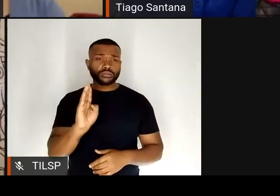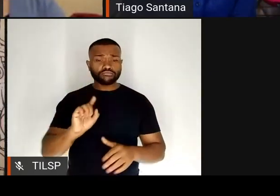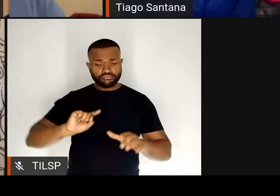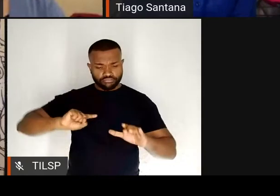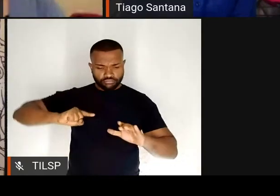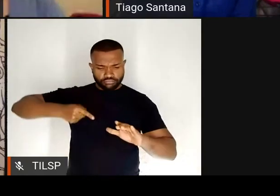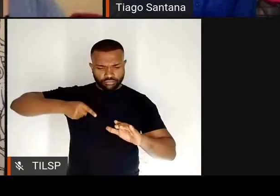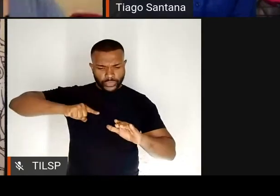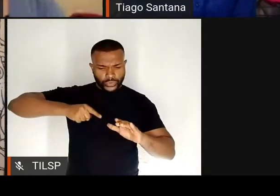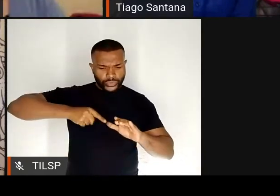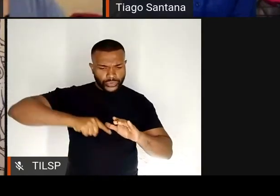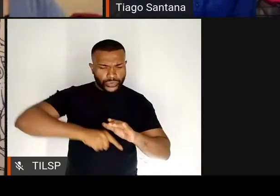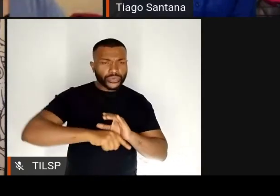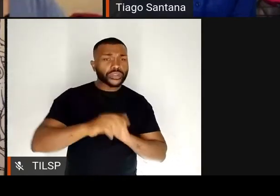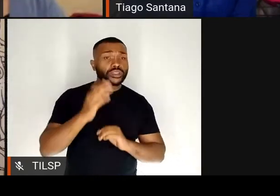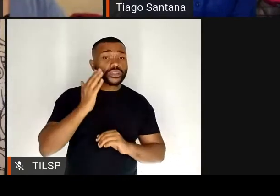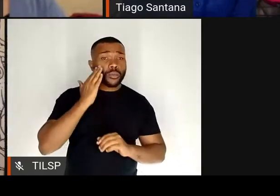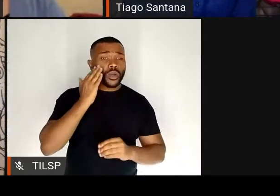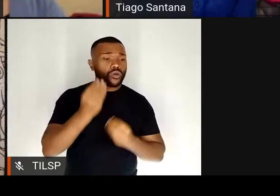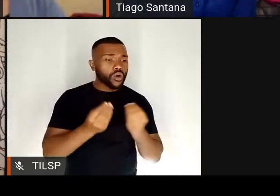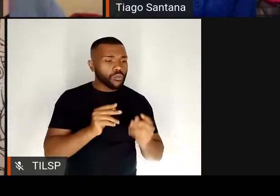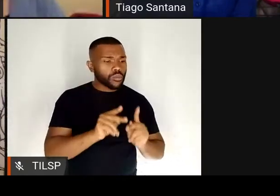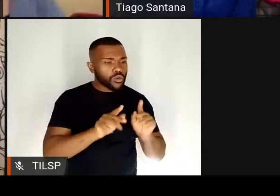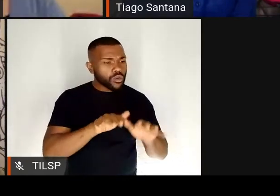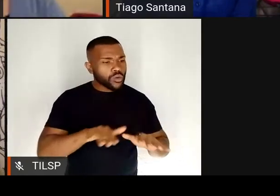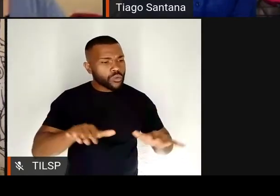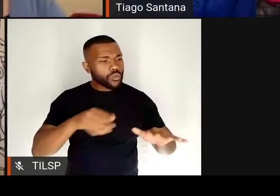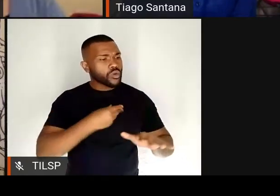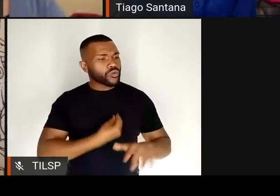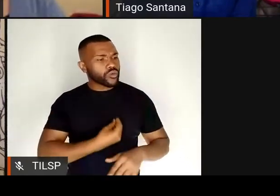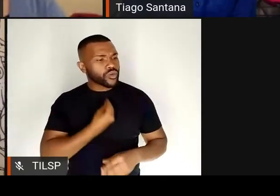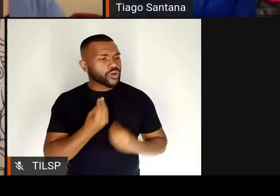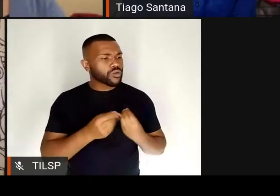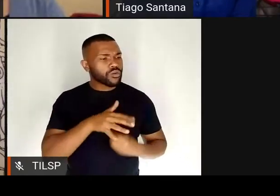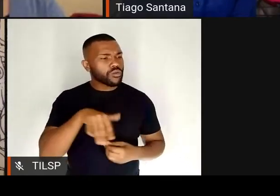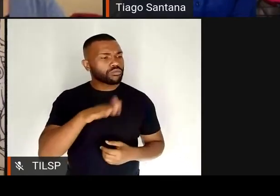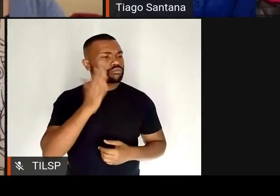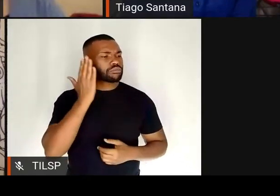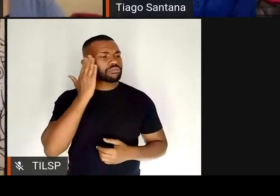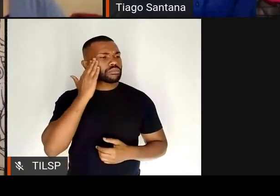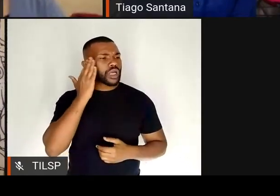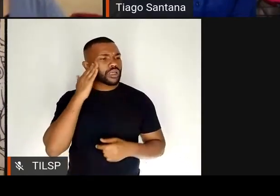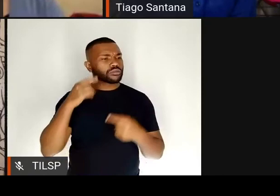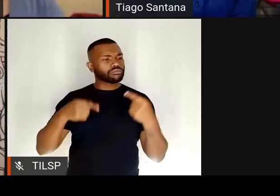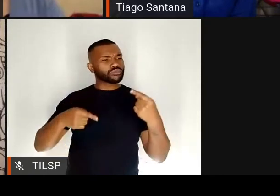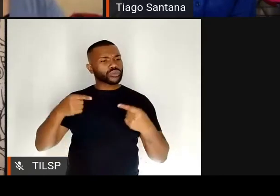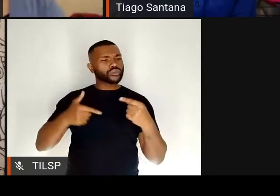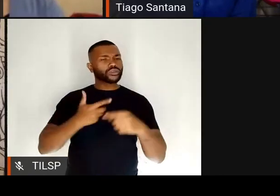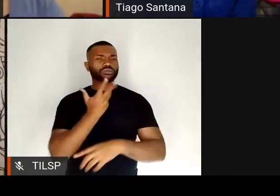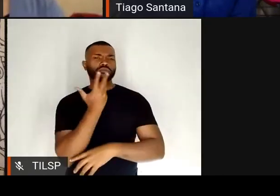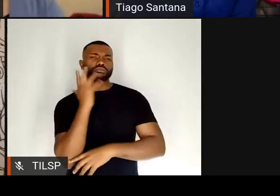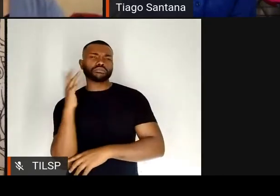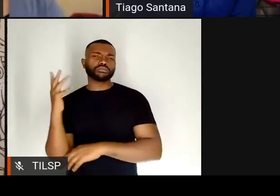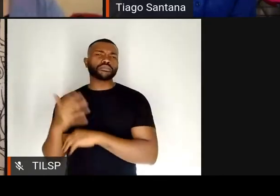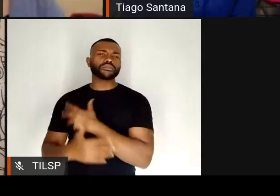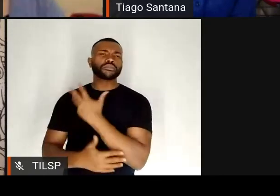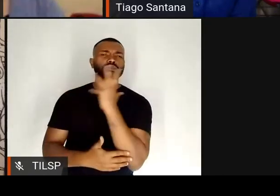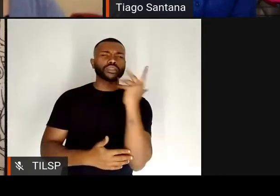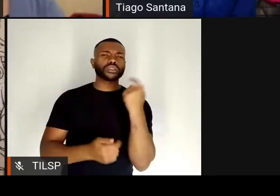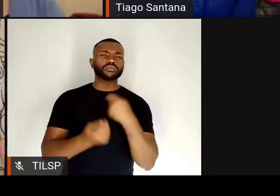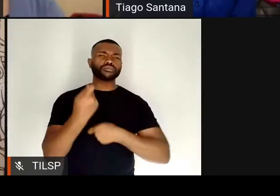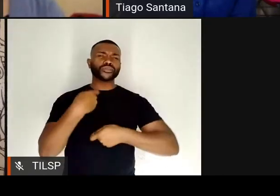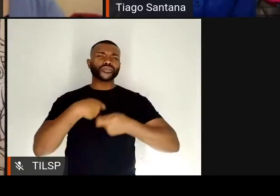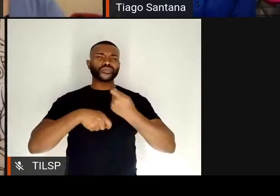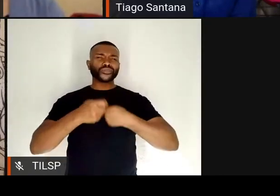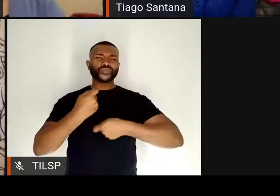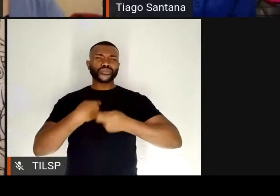o povo vive a realidade, como ele entende a realidade política, ambiental, econômica, e